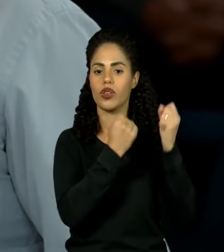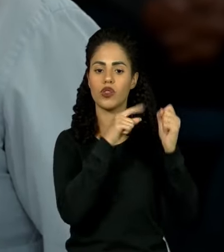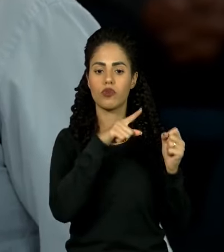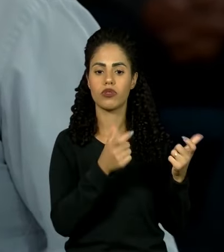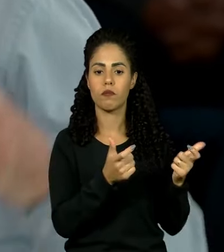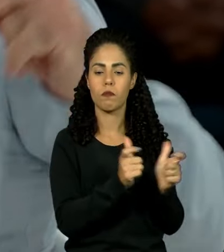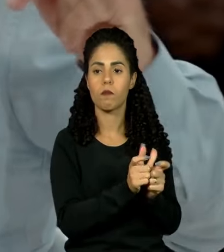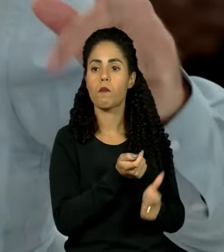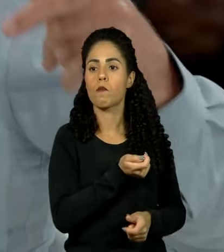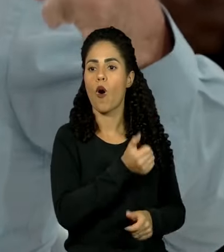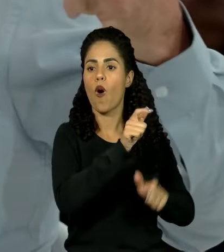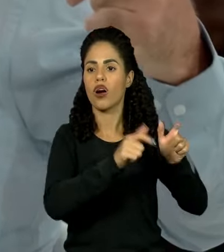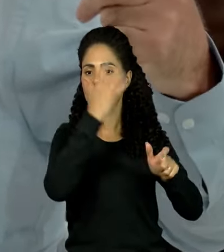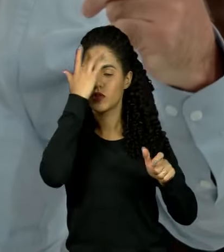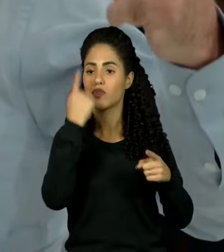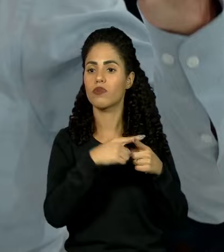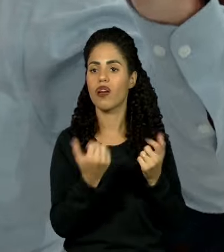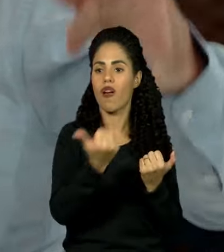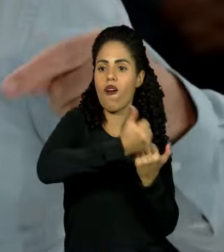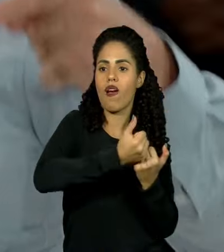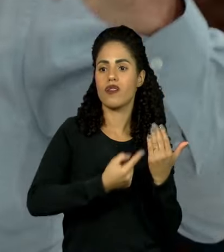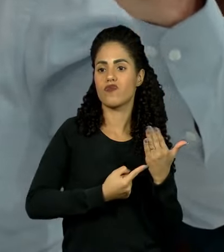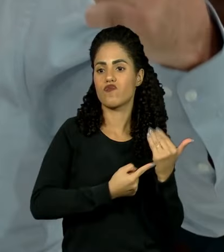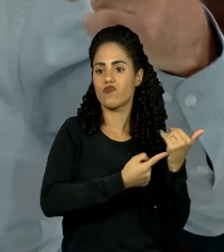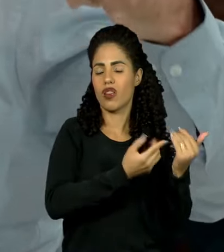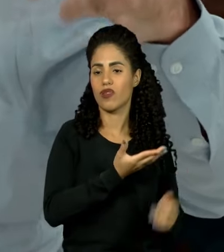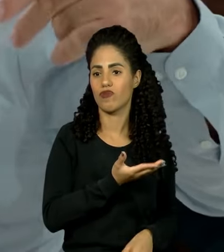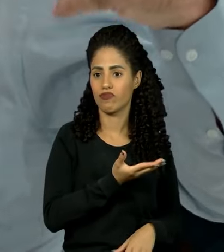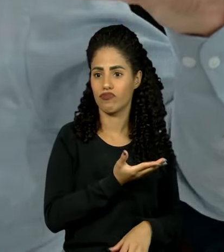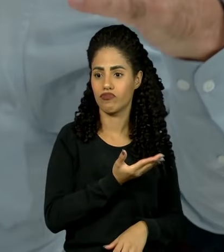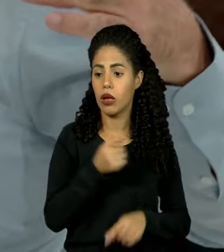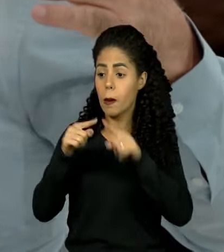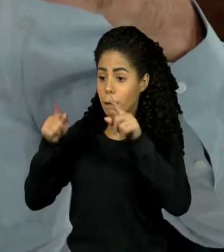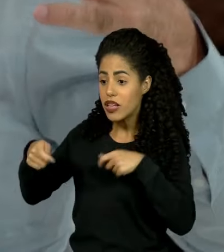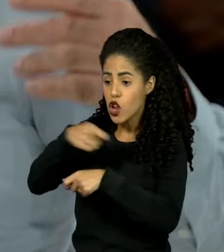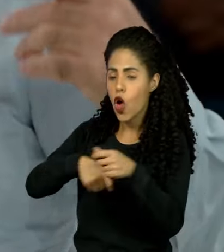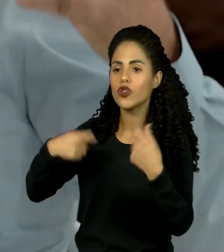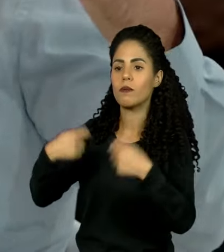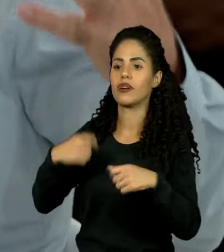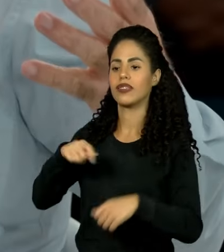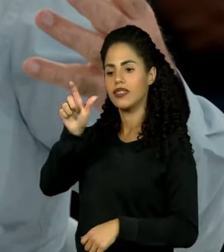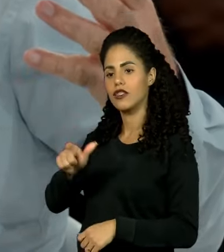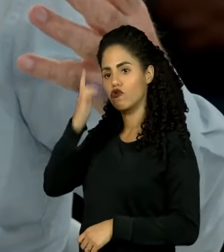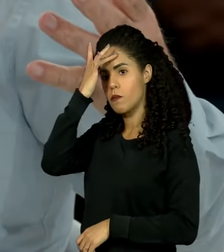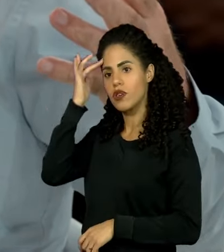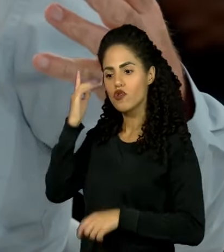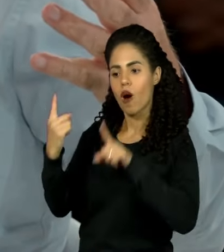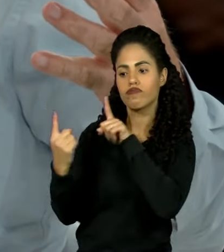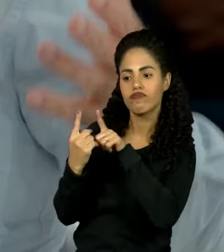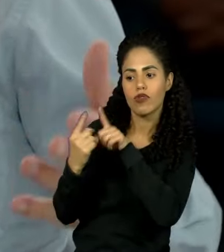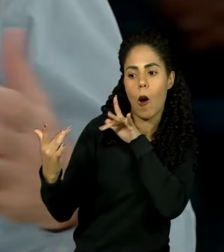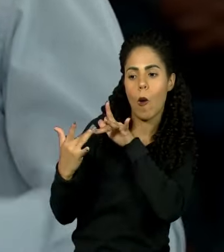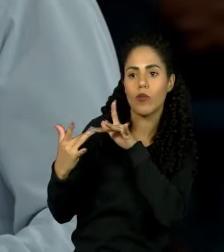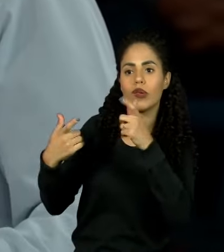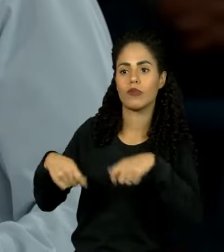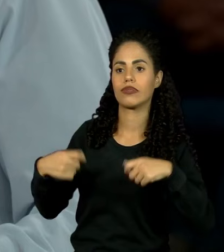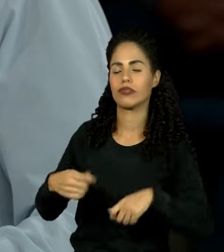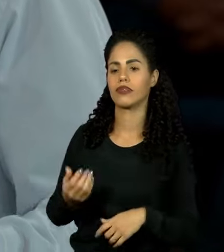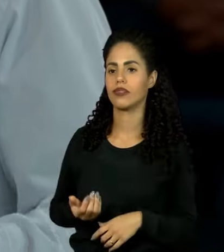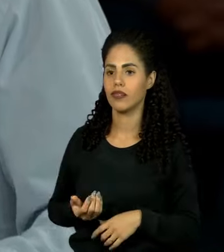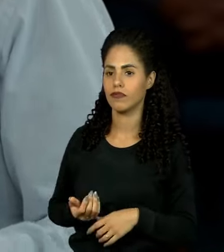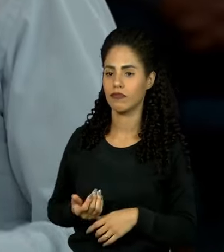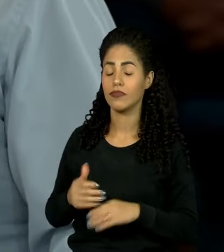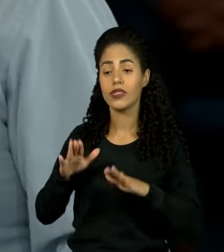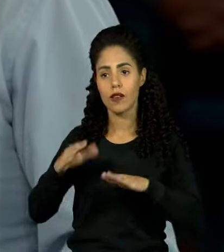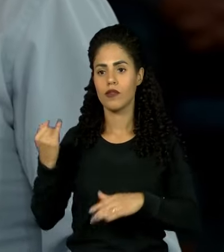gerar menos porque a tecnologia ela virá está vindo e e ocupando esses postos de trabalho e aí